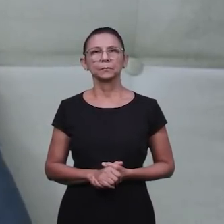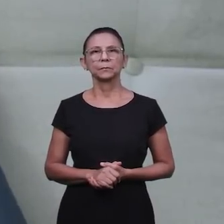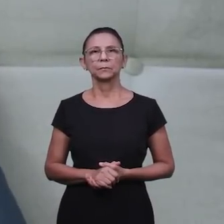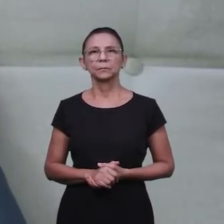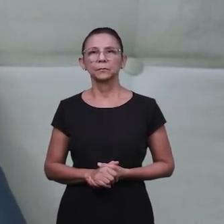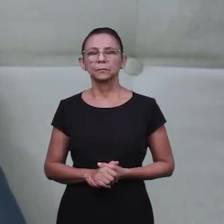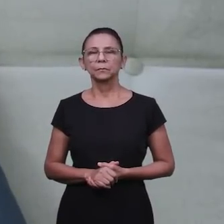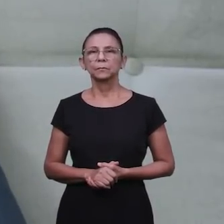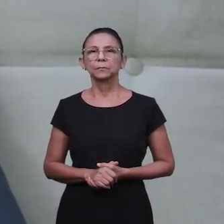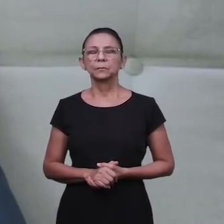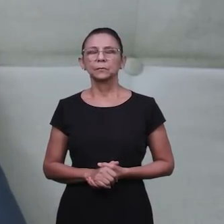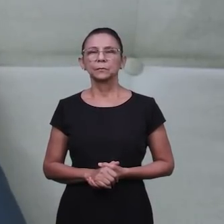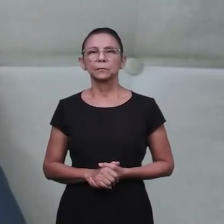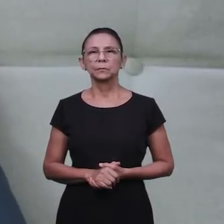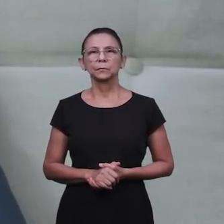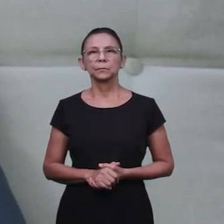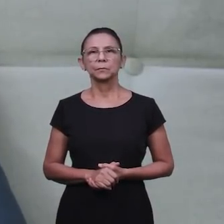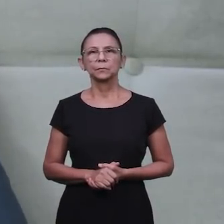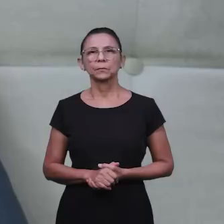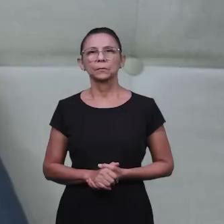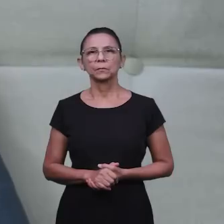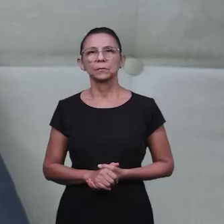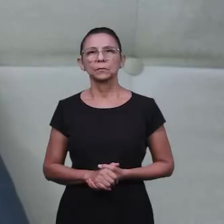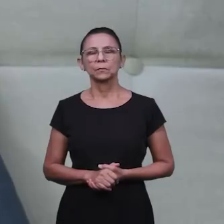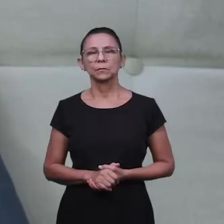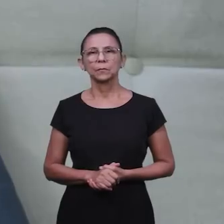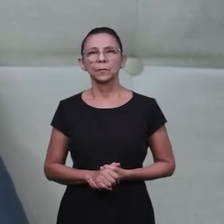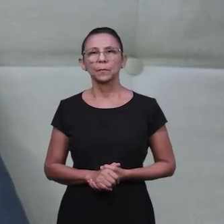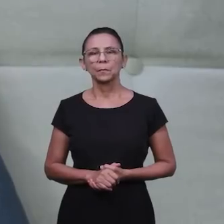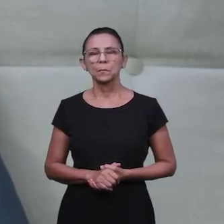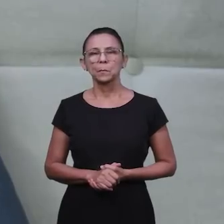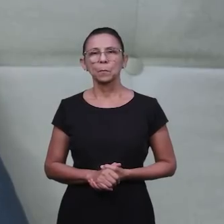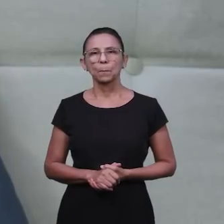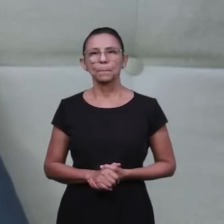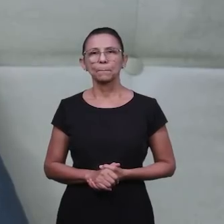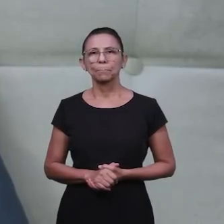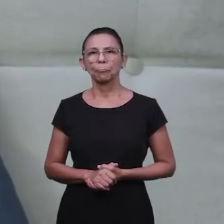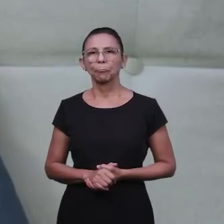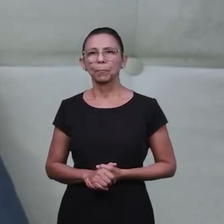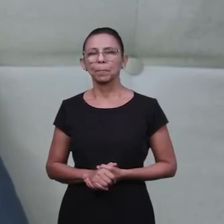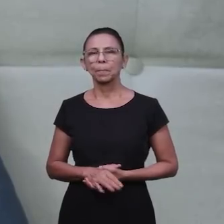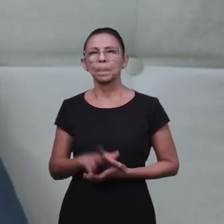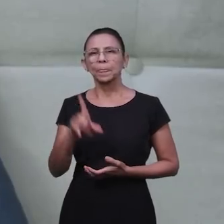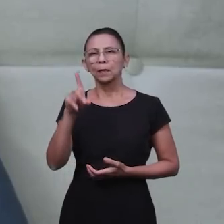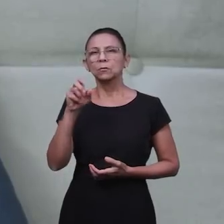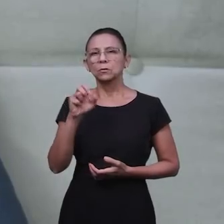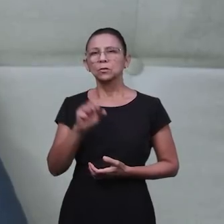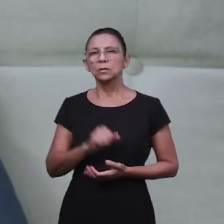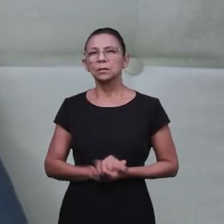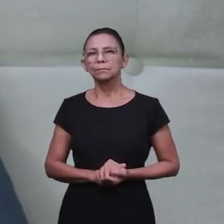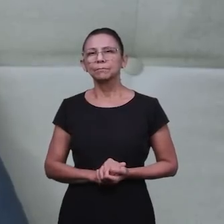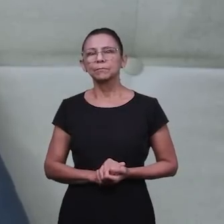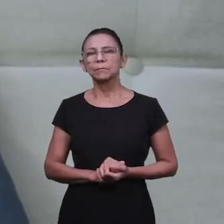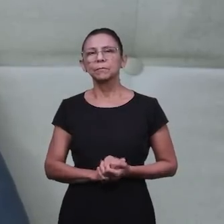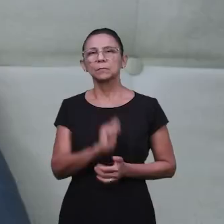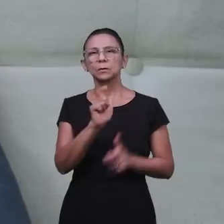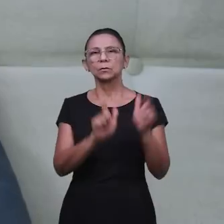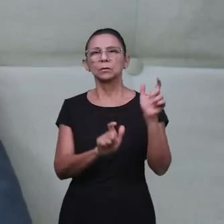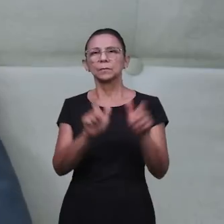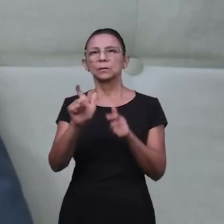muitos foram alcançados um dia pela bênção da